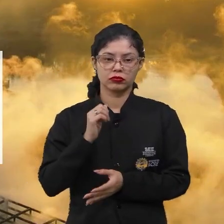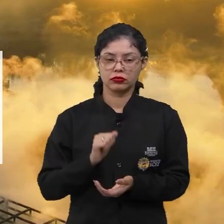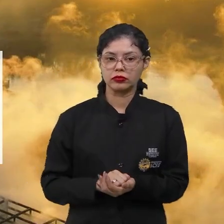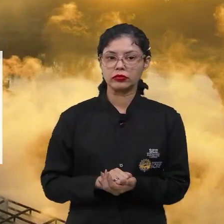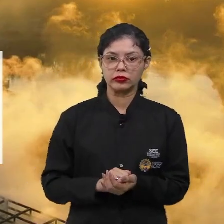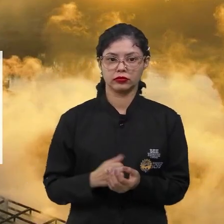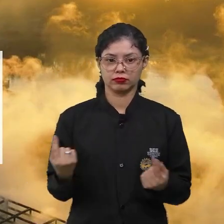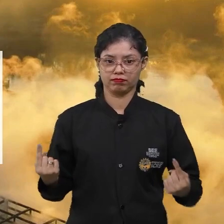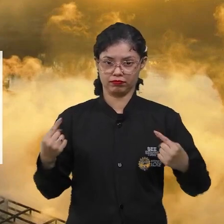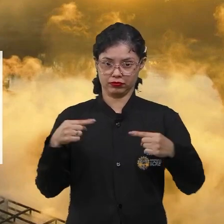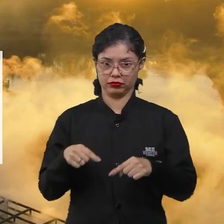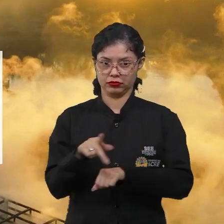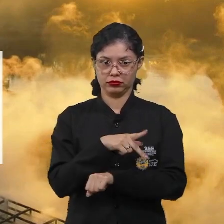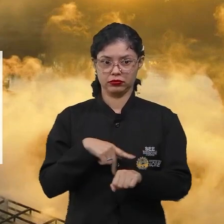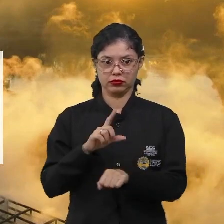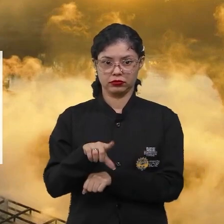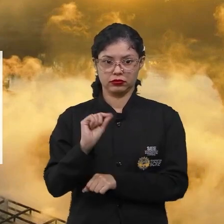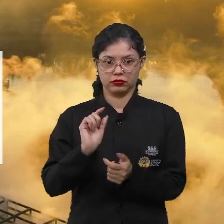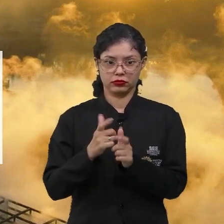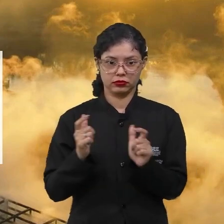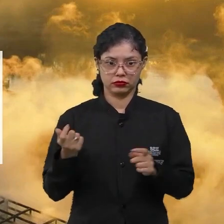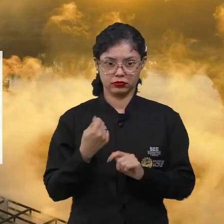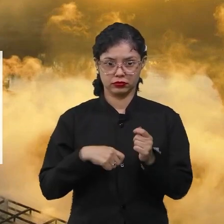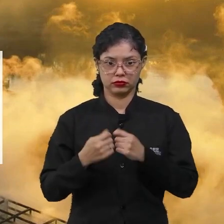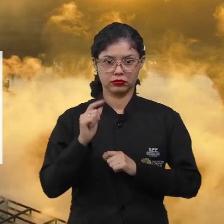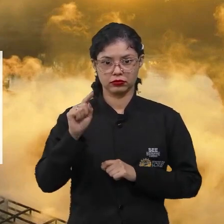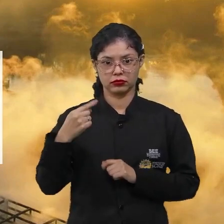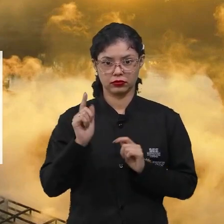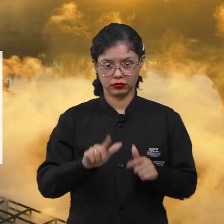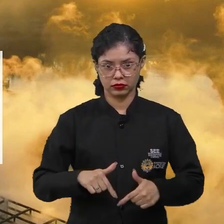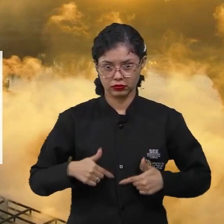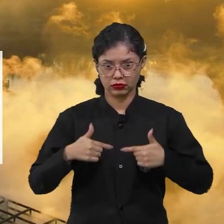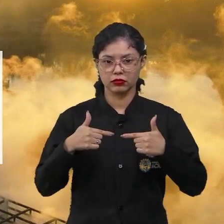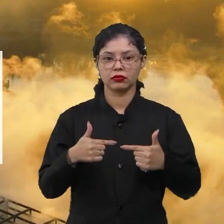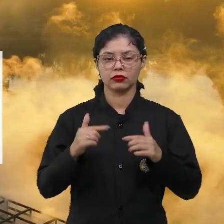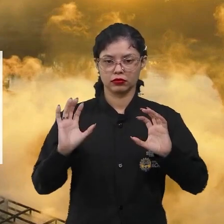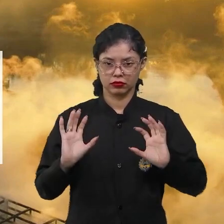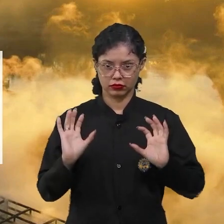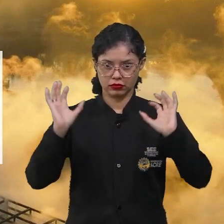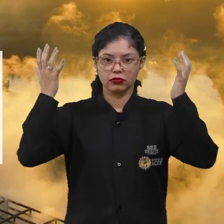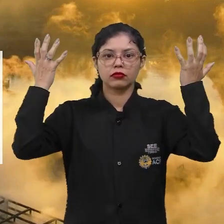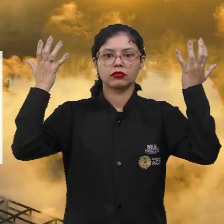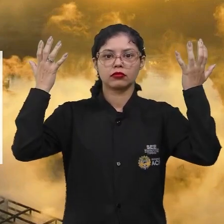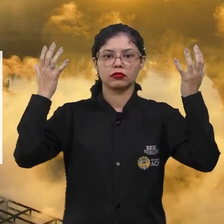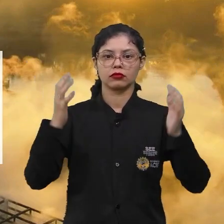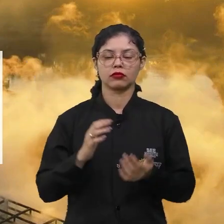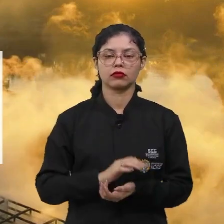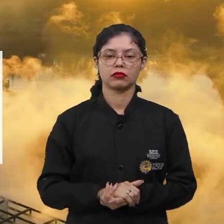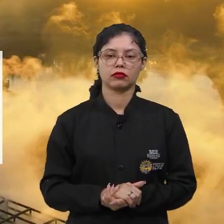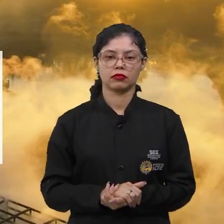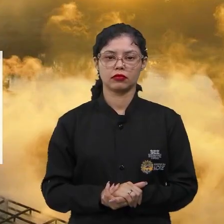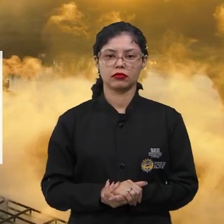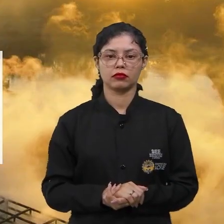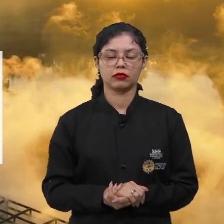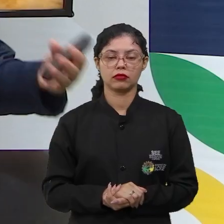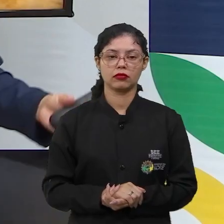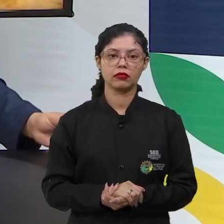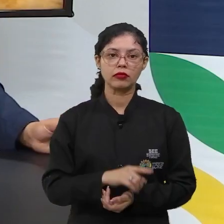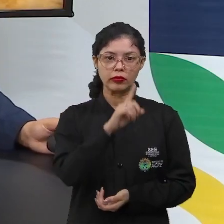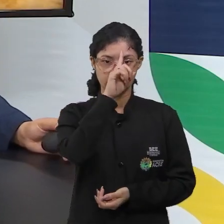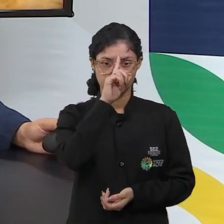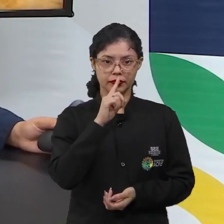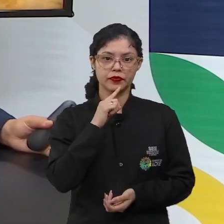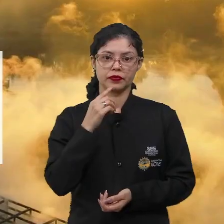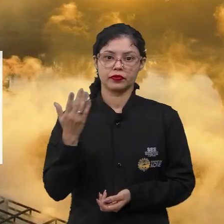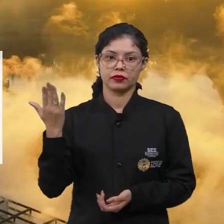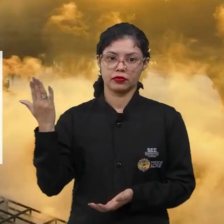entre países que priorizam o crescimento econômico e aqueles que defendem metas climáticas. Aí a imagem